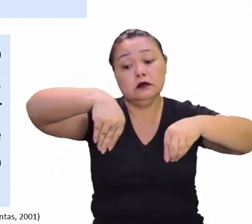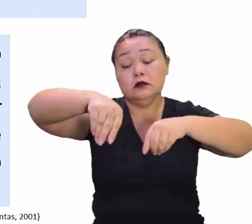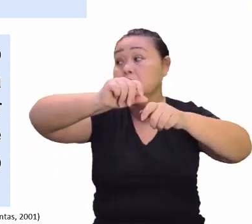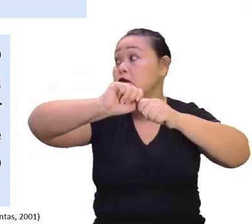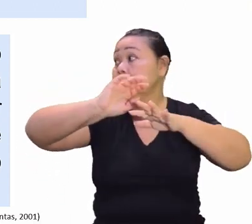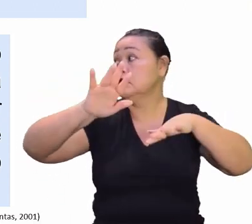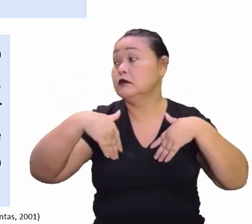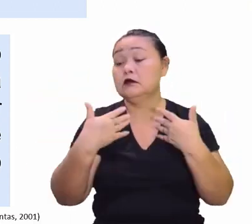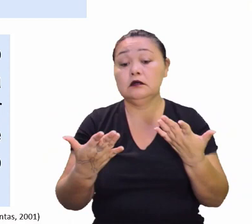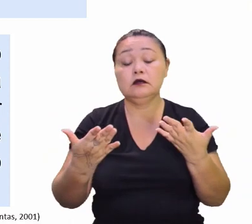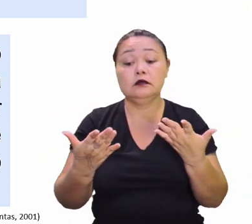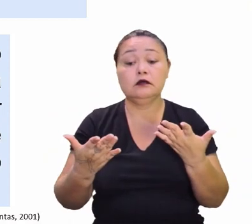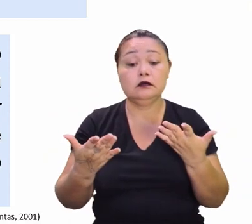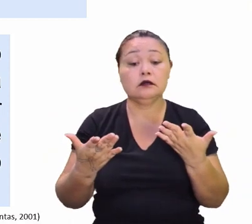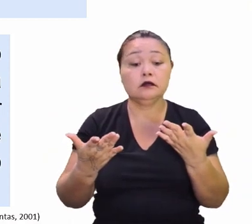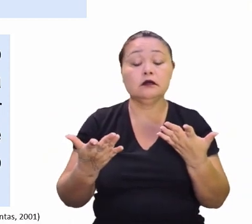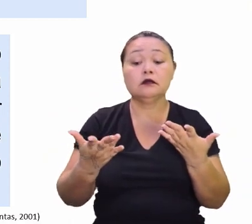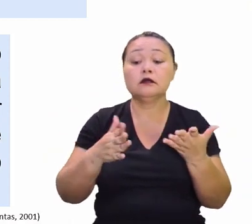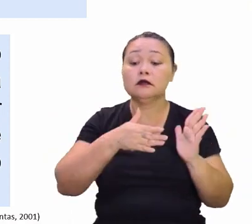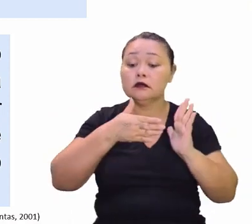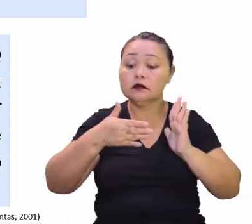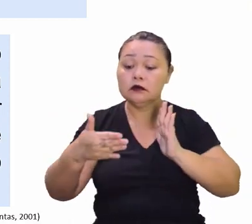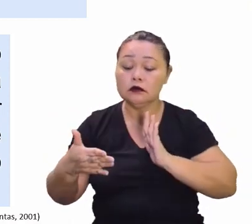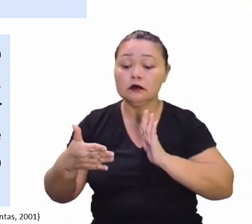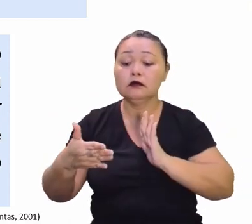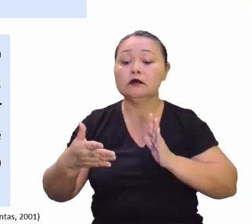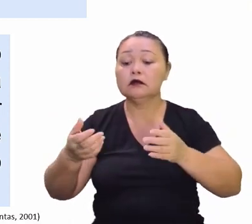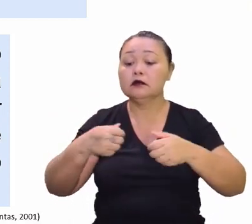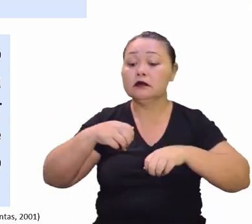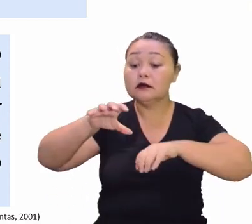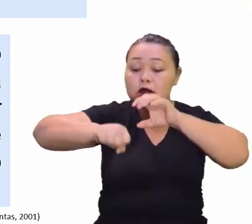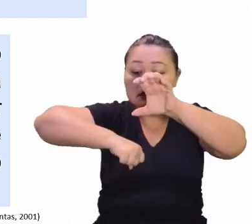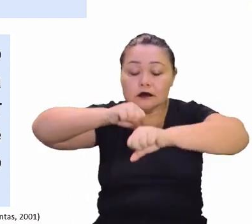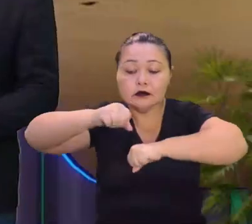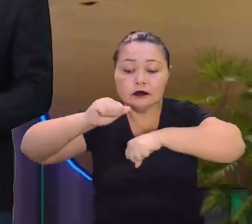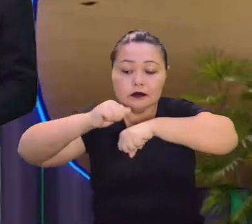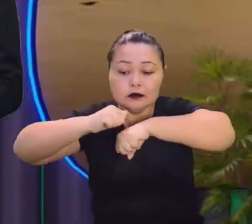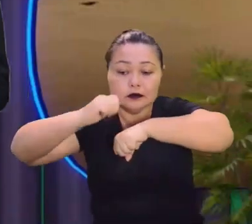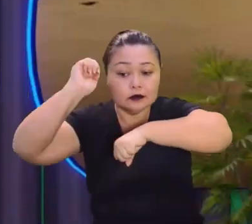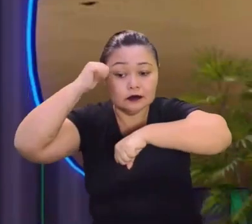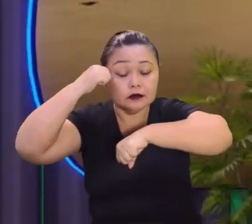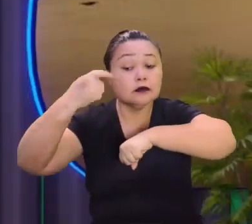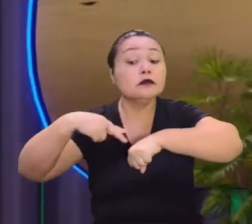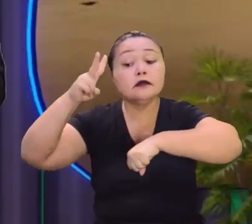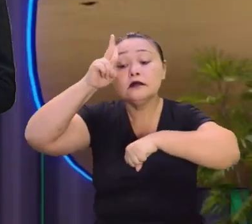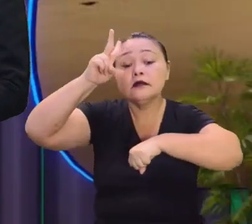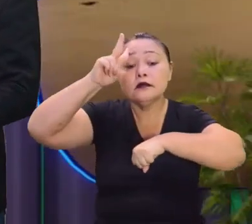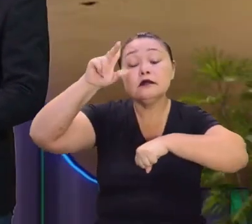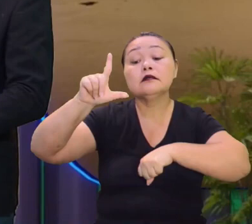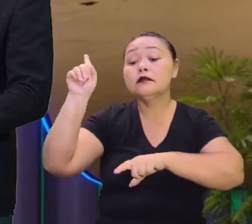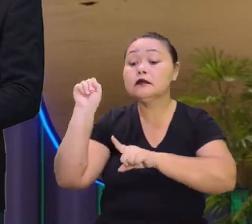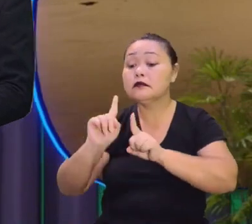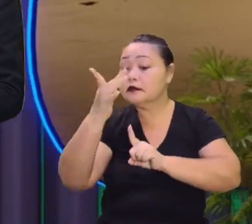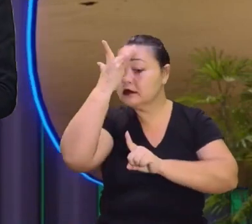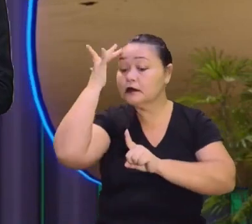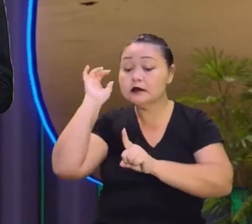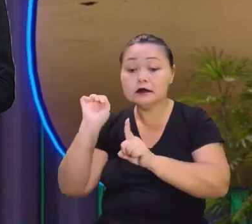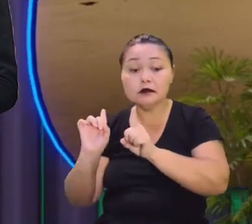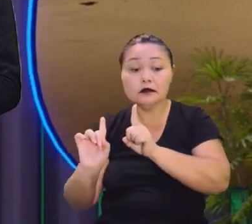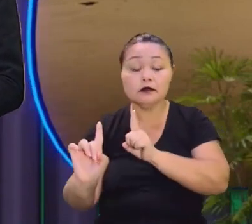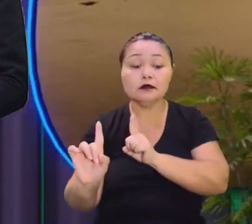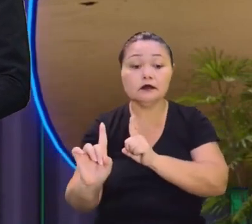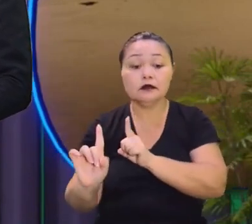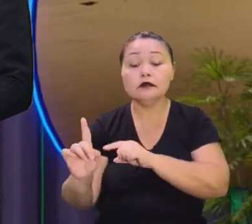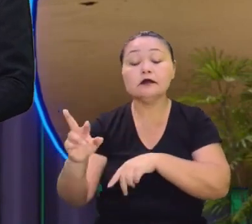território. Quando a gente estava com esse ciclo ainda de garimpagem manual, galera, você tem que lembrar o seguinte, muitas pessoas migravam